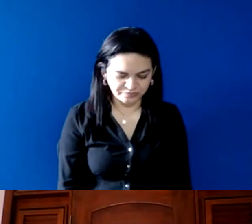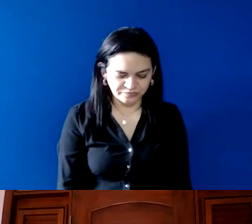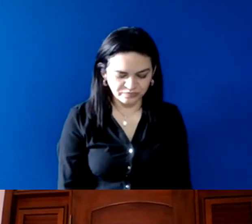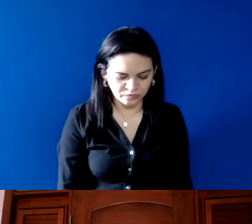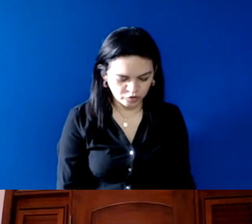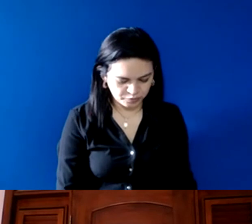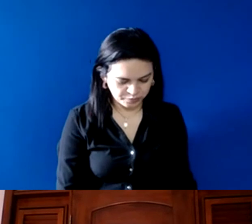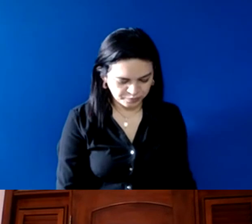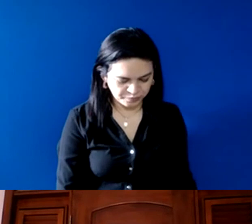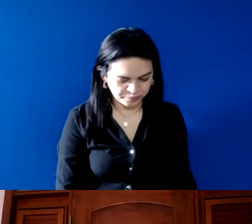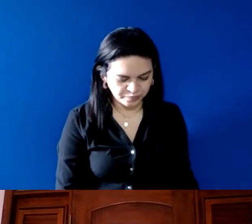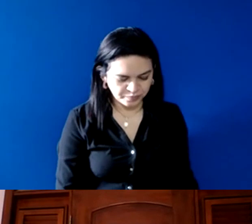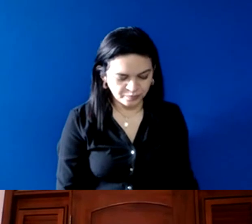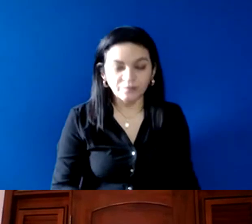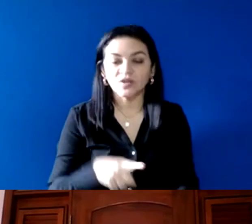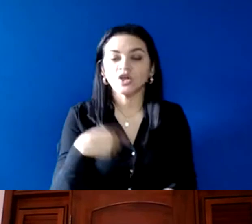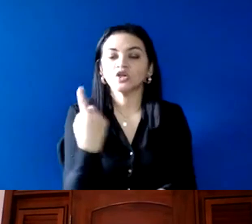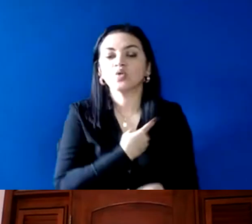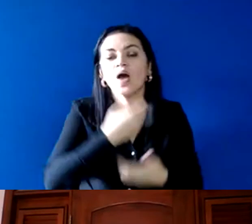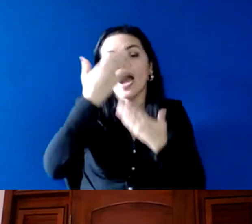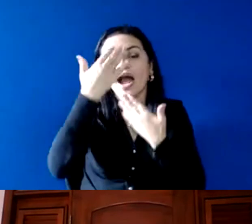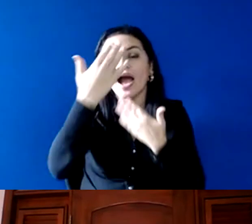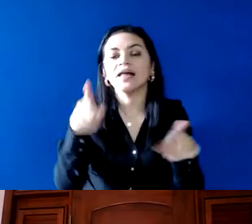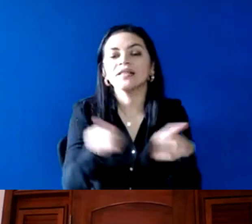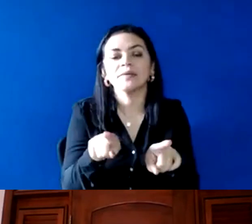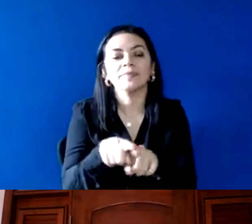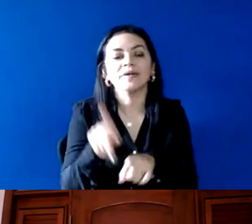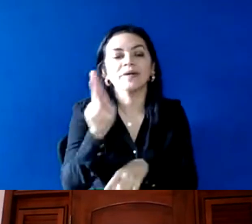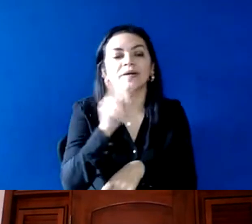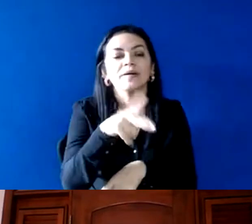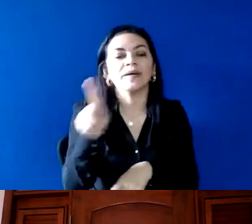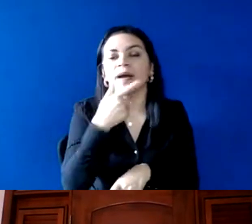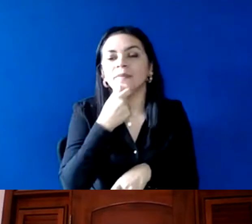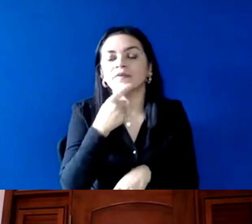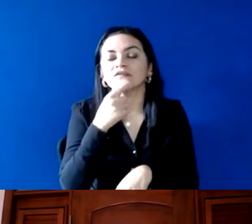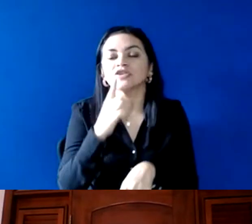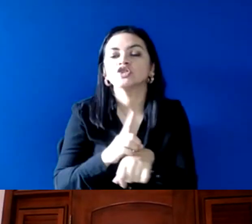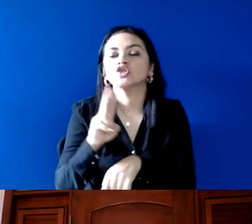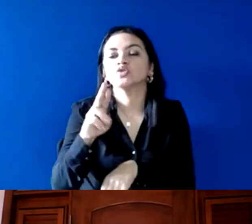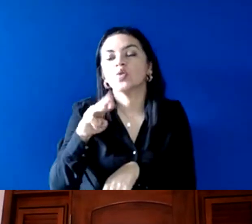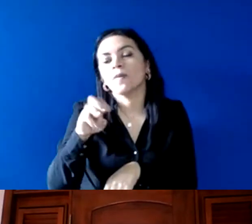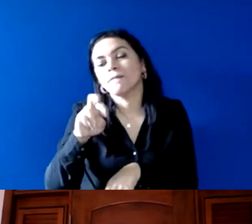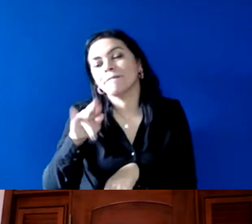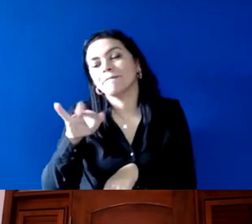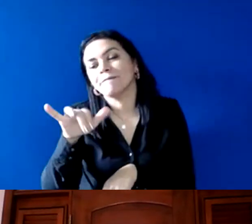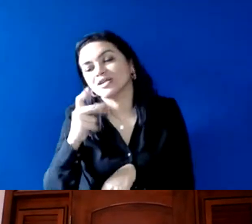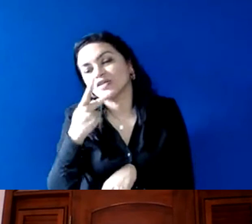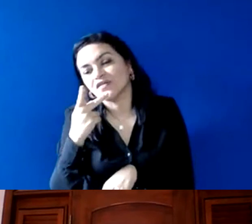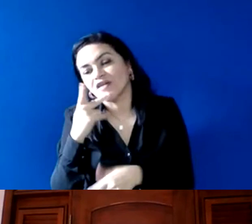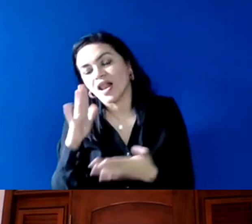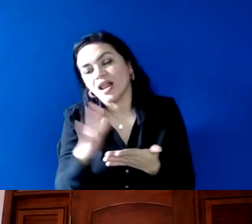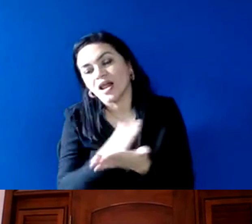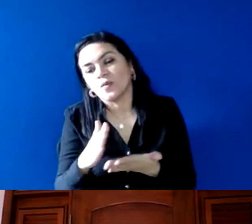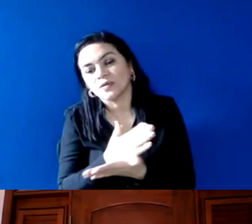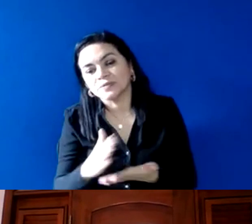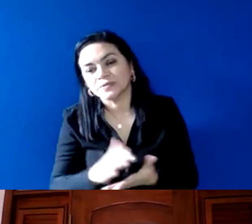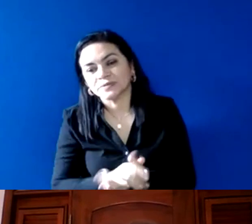né, professora, e o doutor Marcos, se ainda quiser também colocar alguma